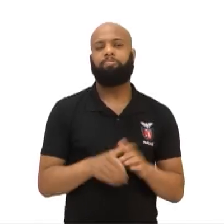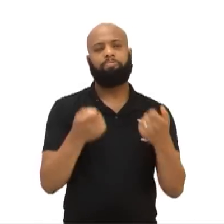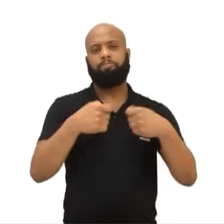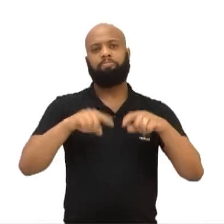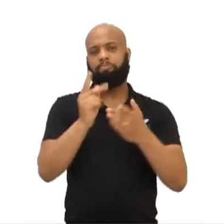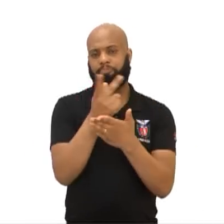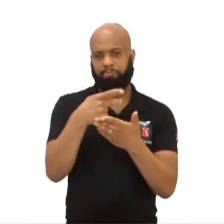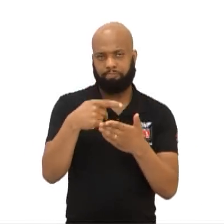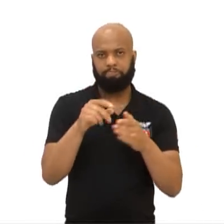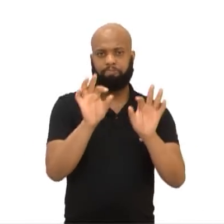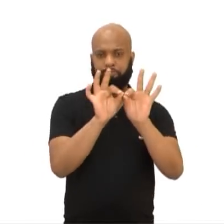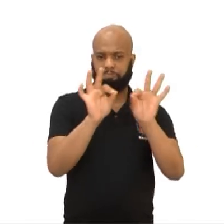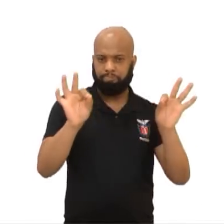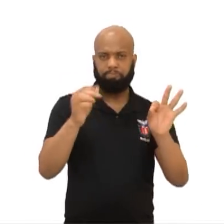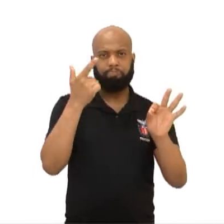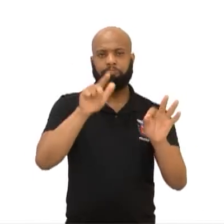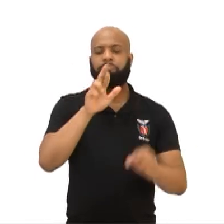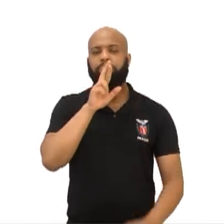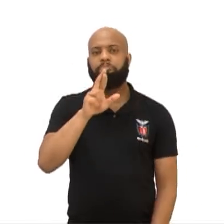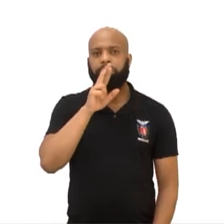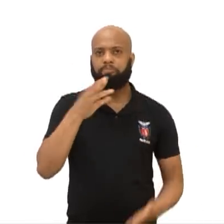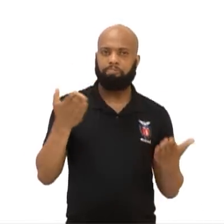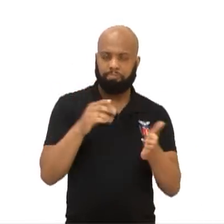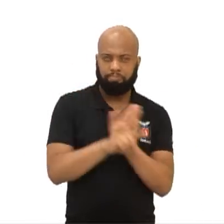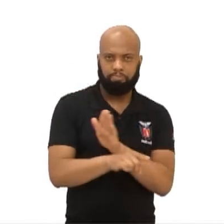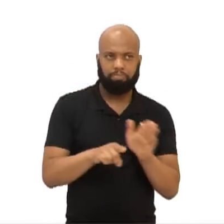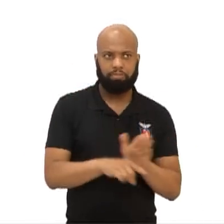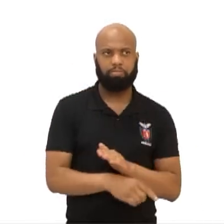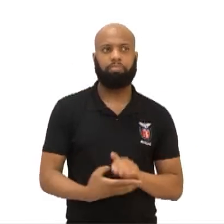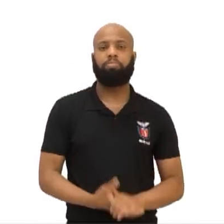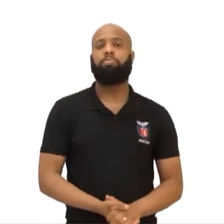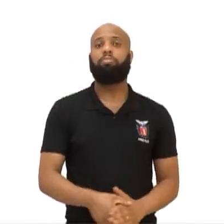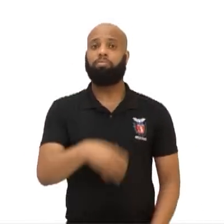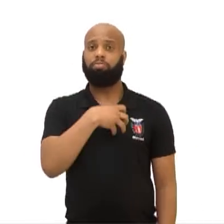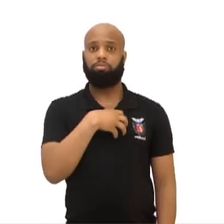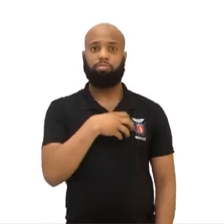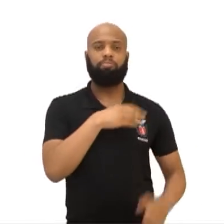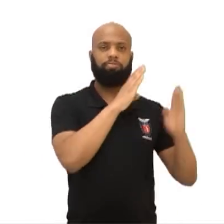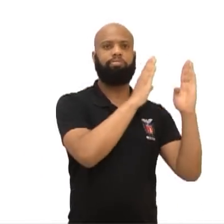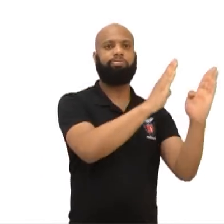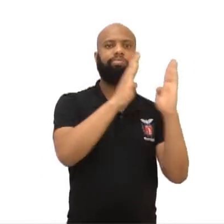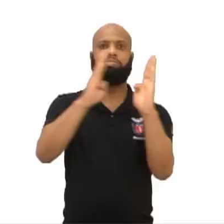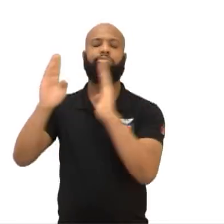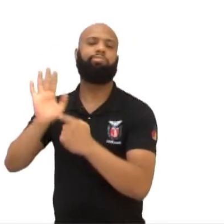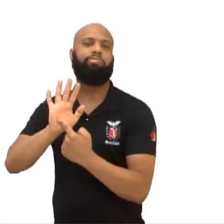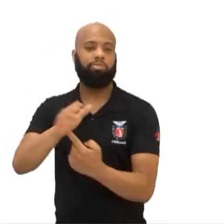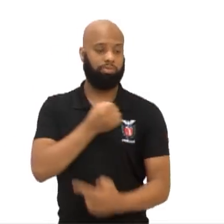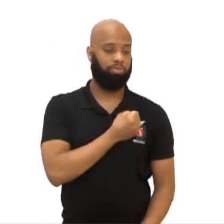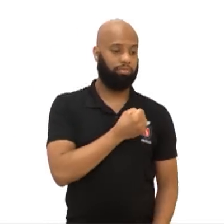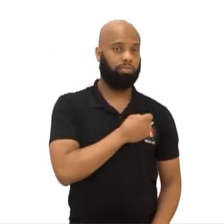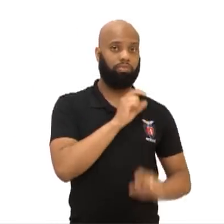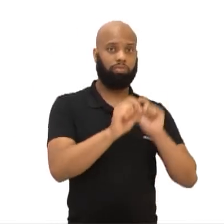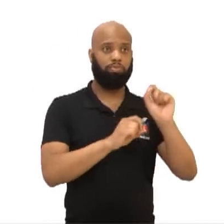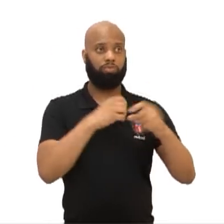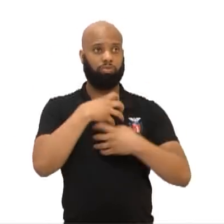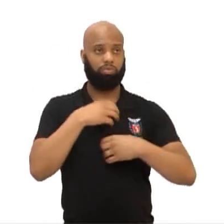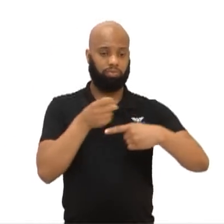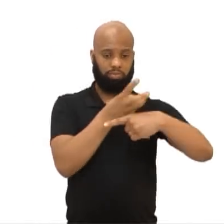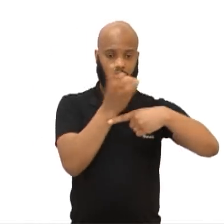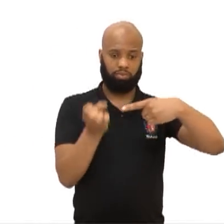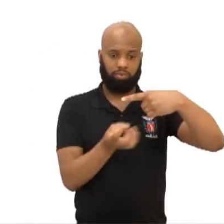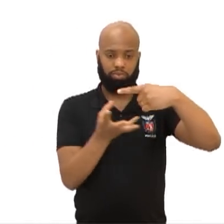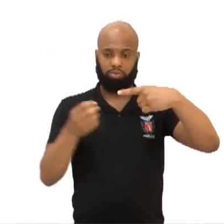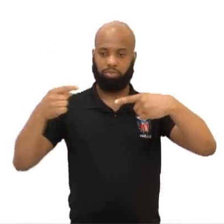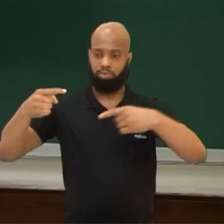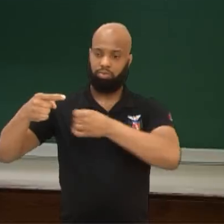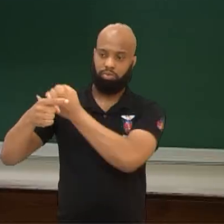necessário desenhar os segmentos para resolver este problema. Na ordem em que os segmentos foram apresentados, a proporção é a